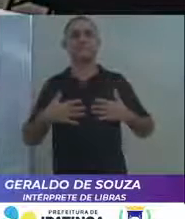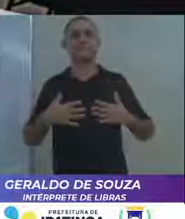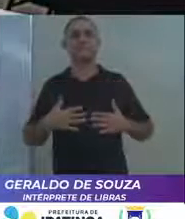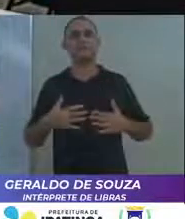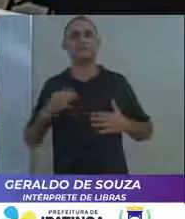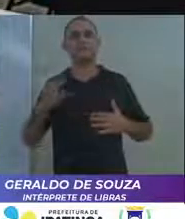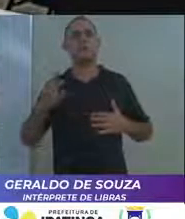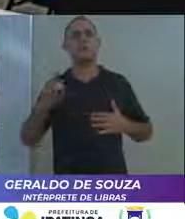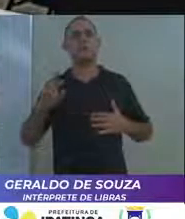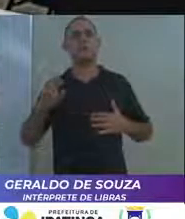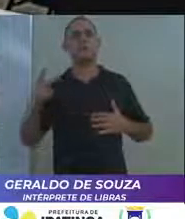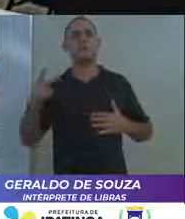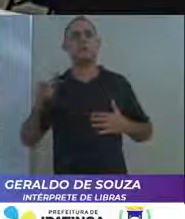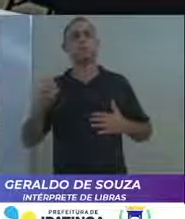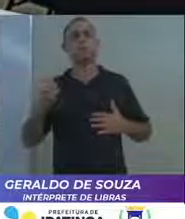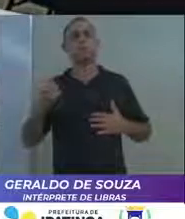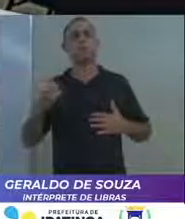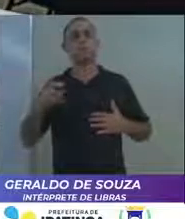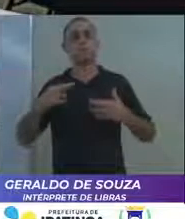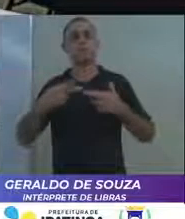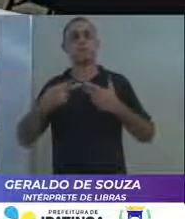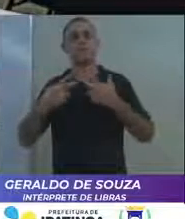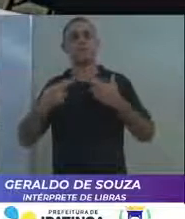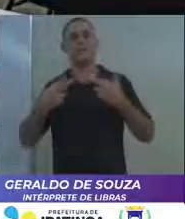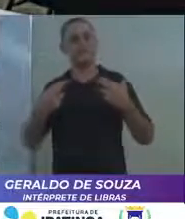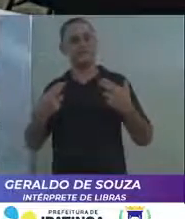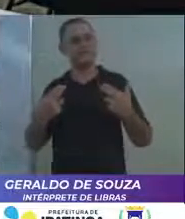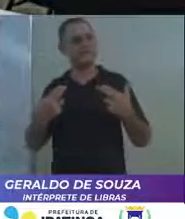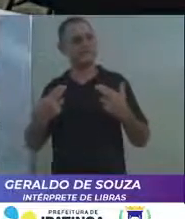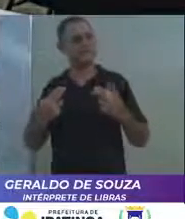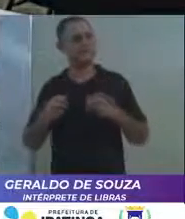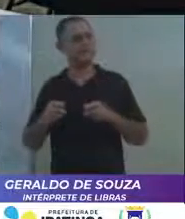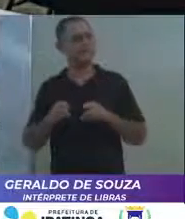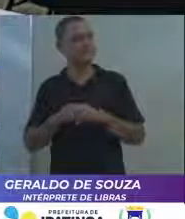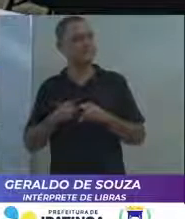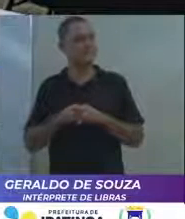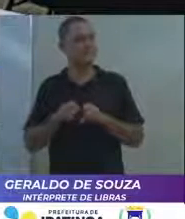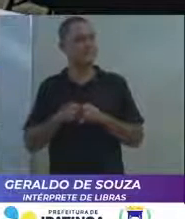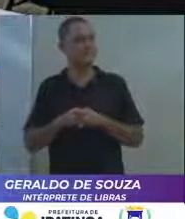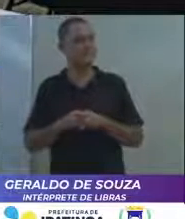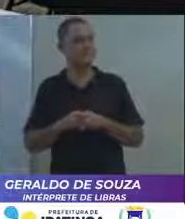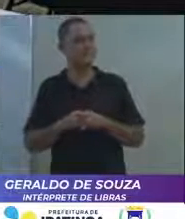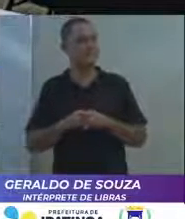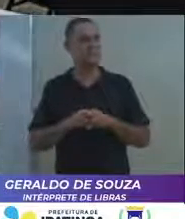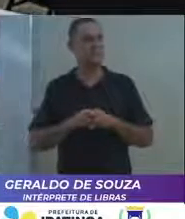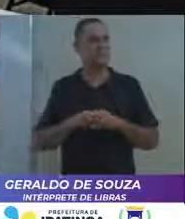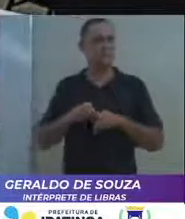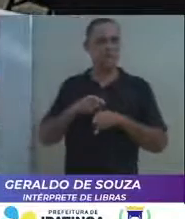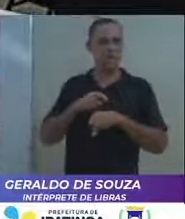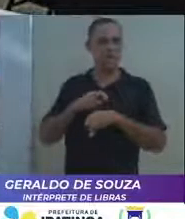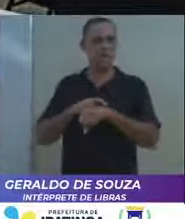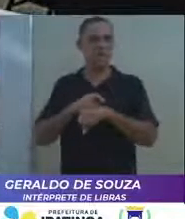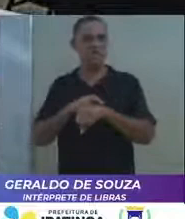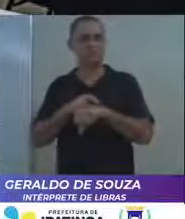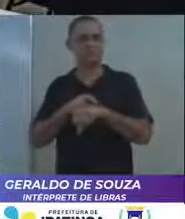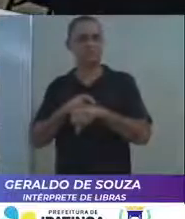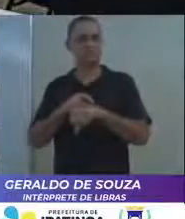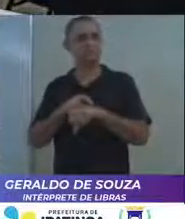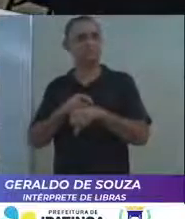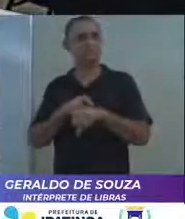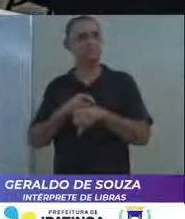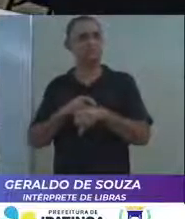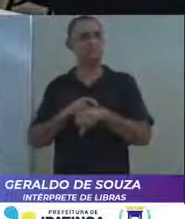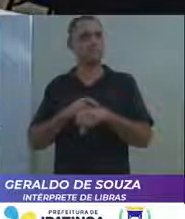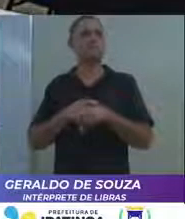por meses. Então, é justamente isso. É tipo, você acha que tá tudo bem, mas na hora que você vai fazer alguma coisa que você não